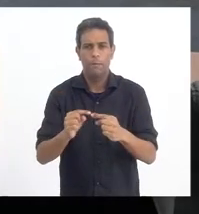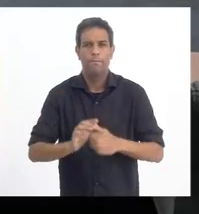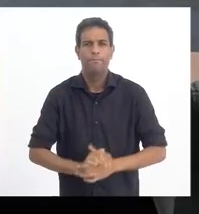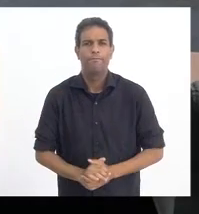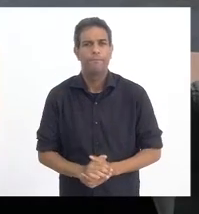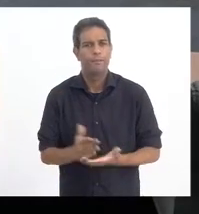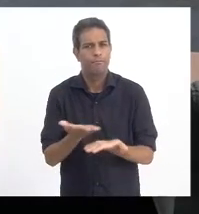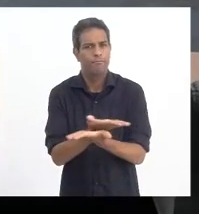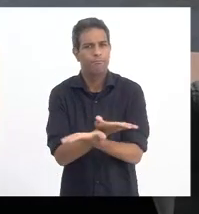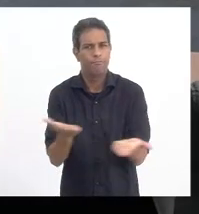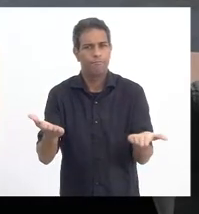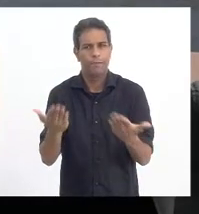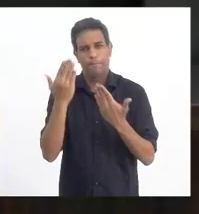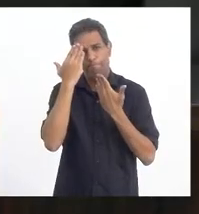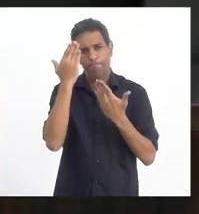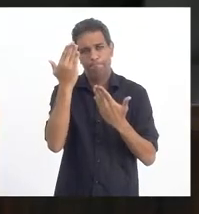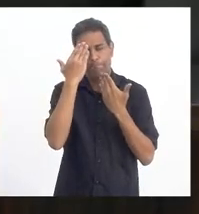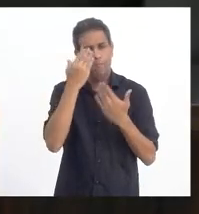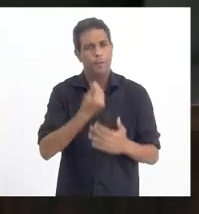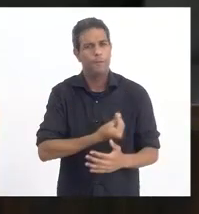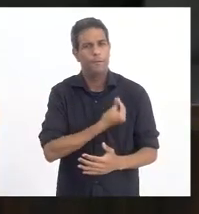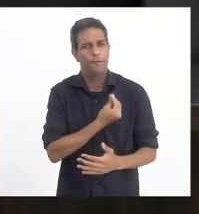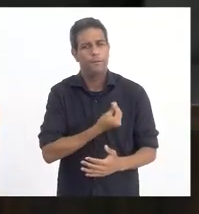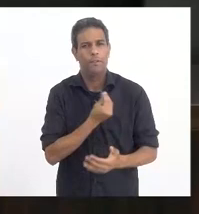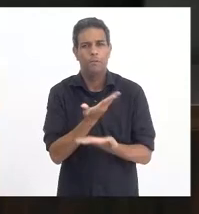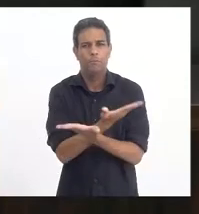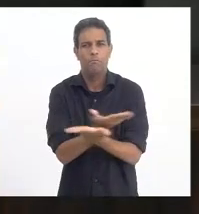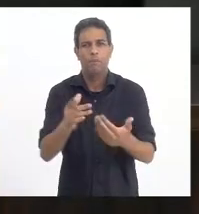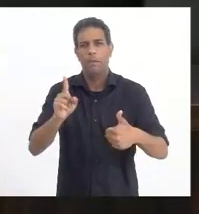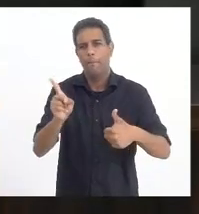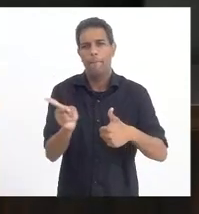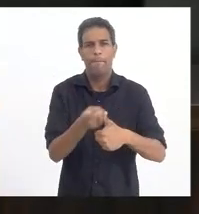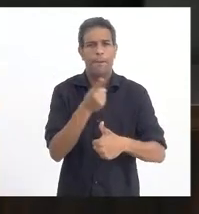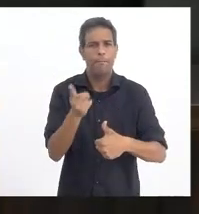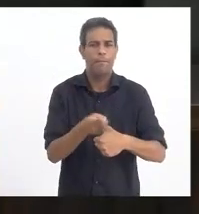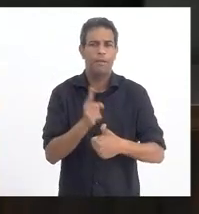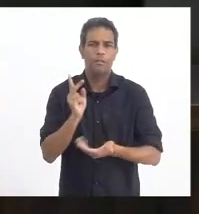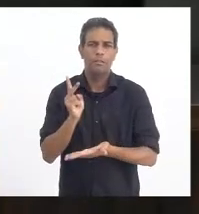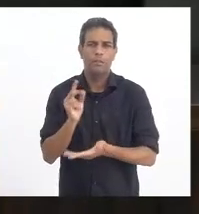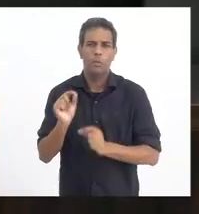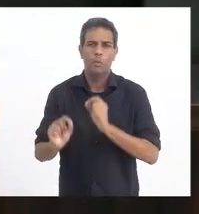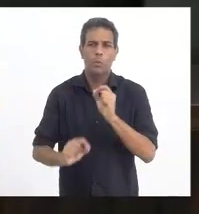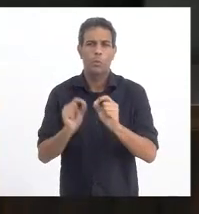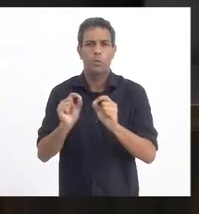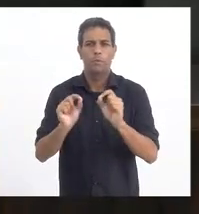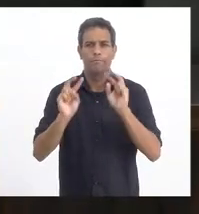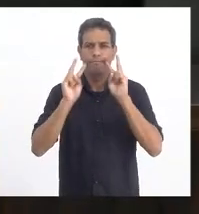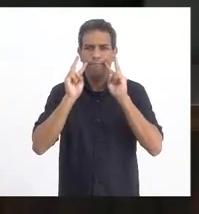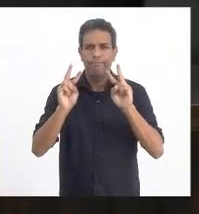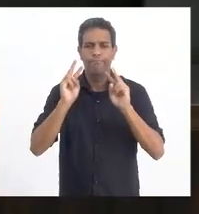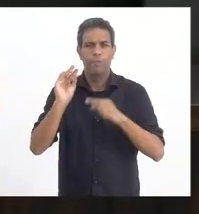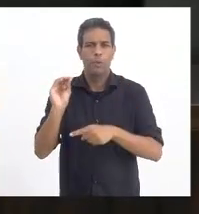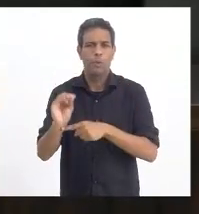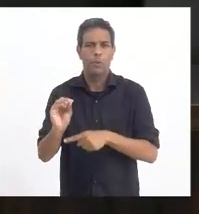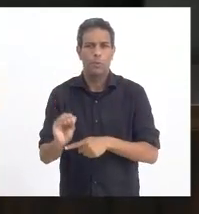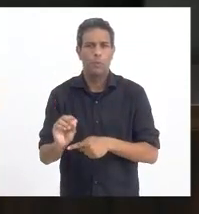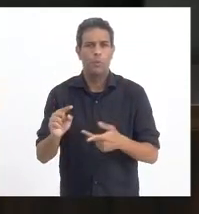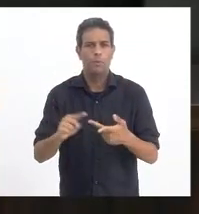do senhores agradecer primeiro sempre a forma atenciosa